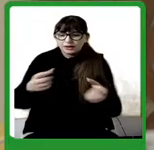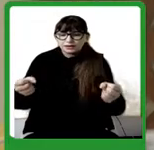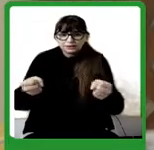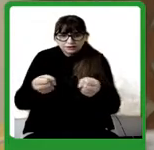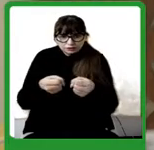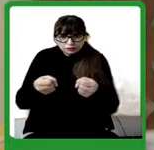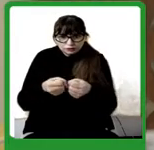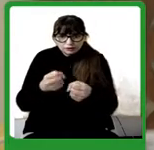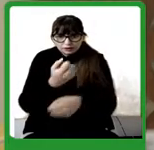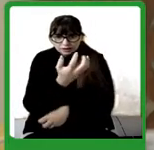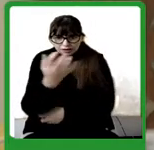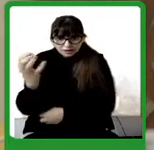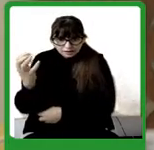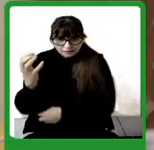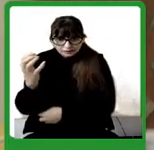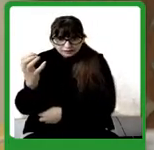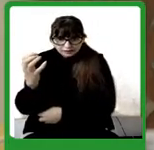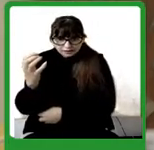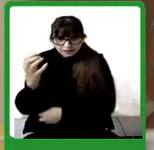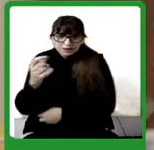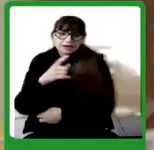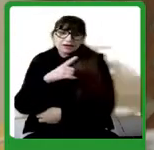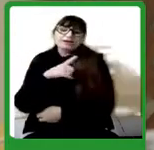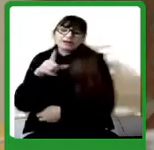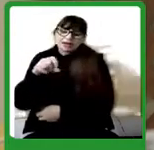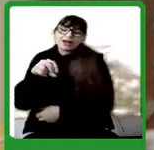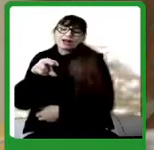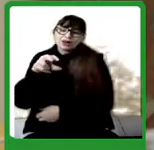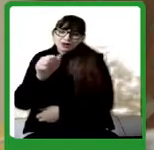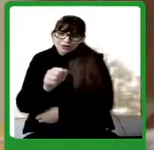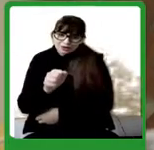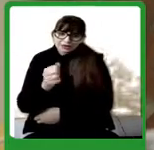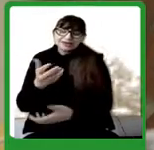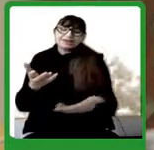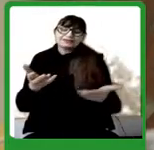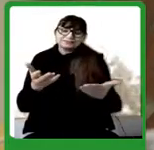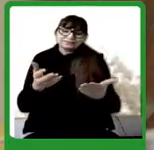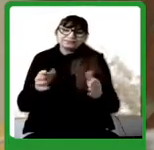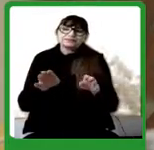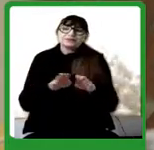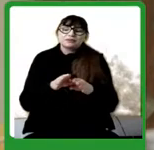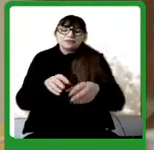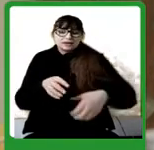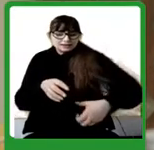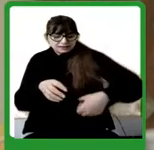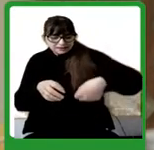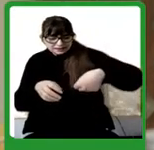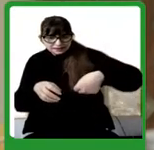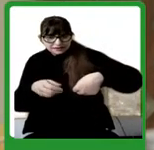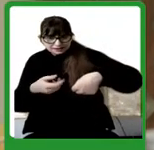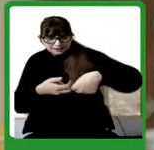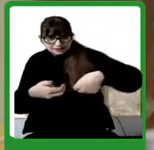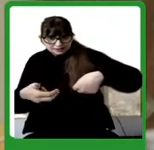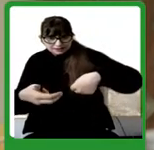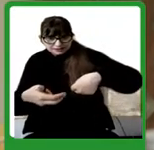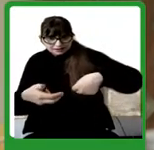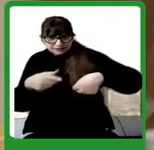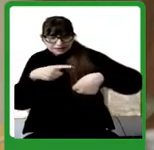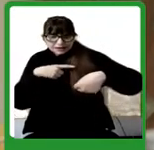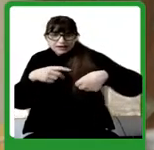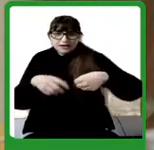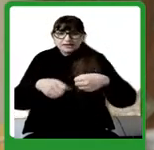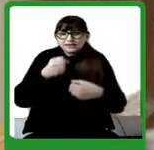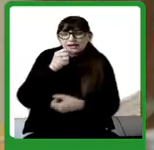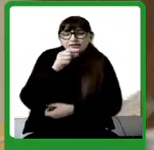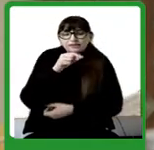lona, porque vai faltar para fazer silagem, cesta de vime, saco de sal para as